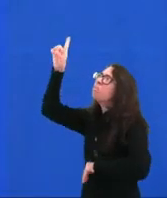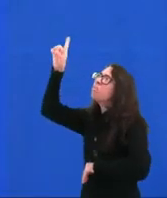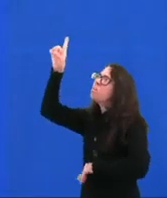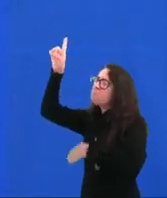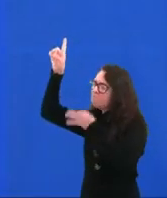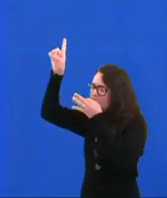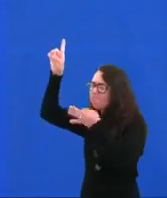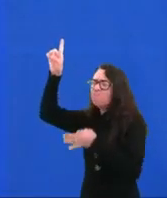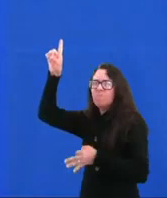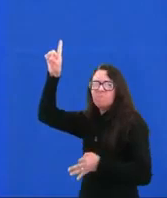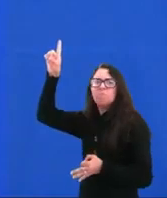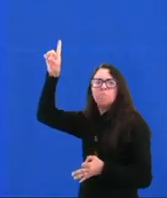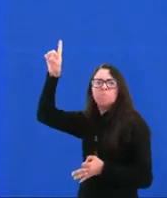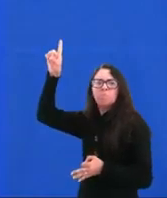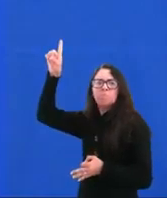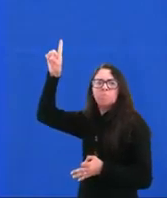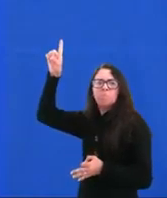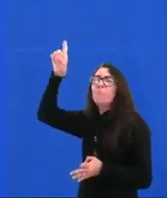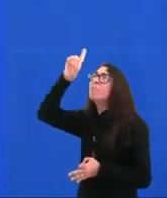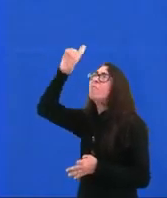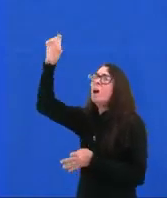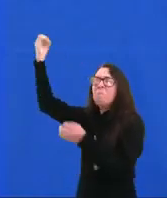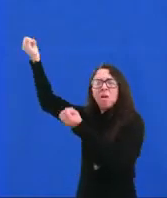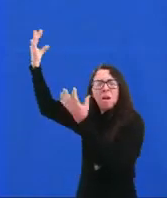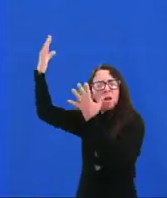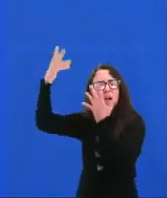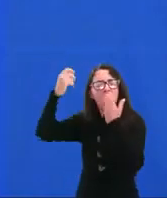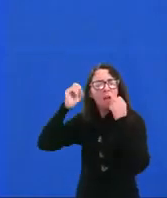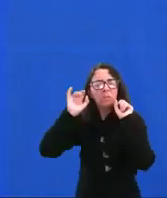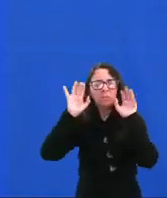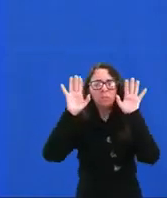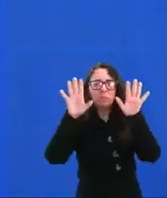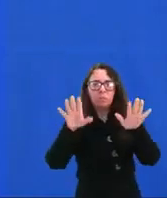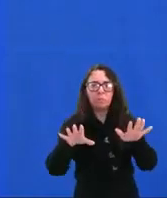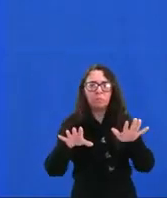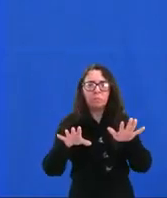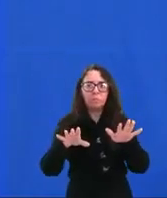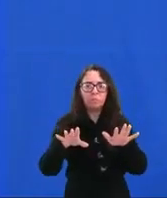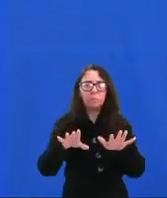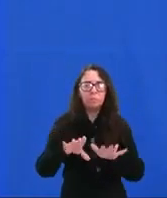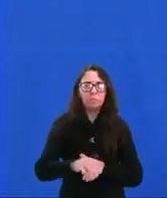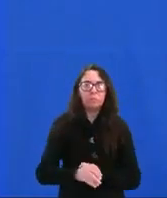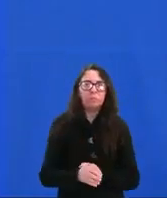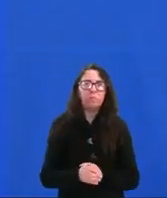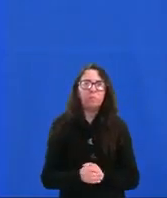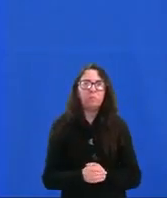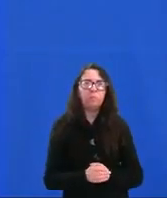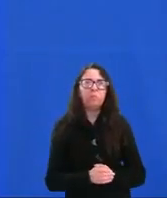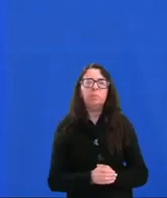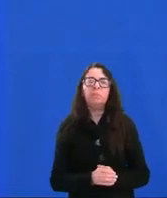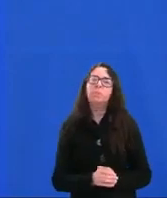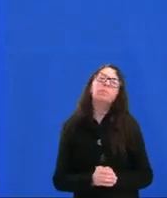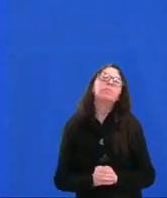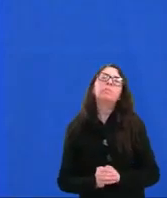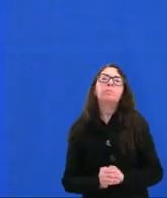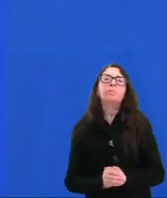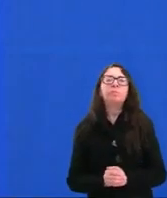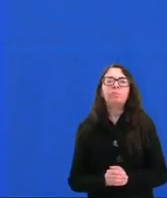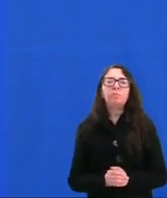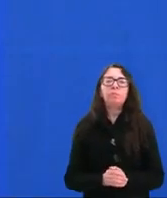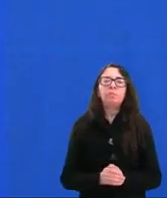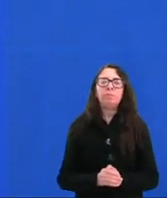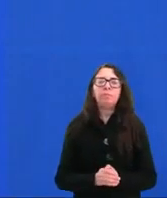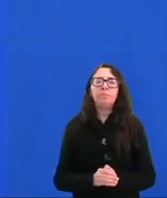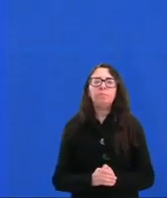normalmente feitas em nossas igrejas indicam, no entanto, que frequentemente, em nosso trabalho religioso,